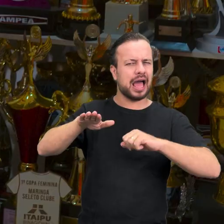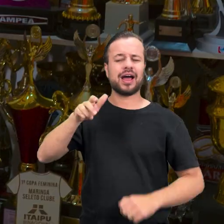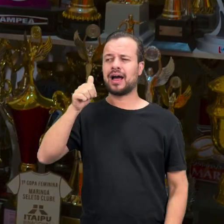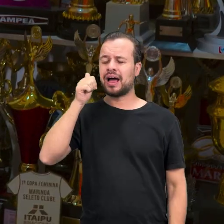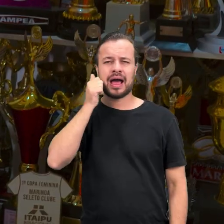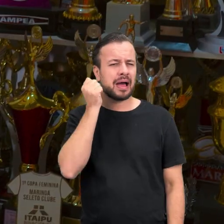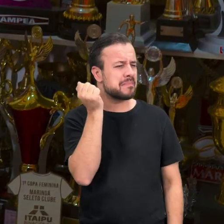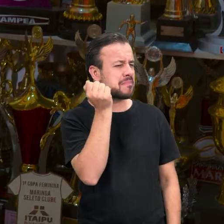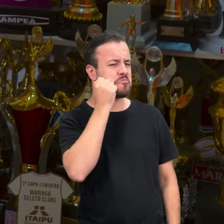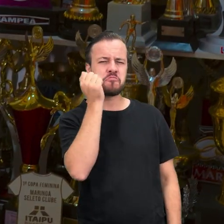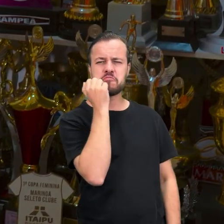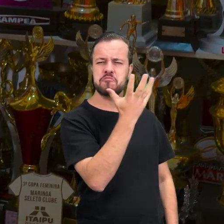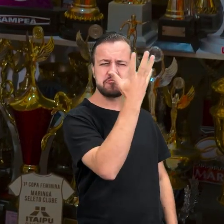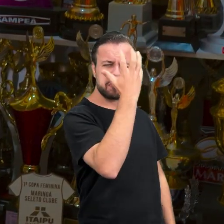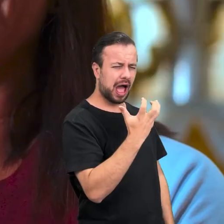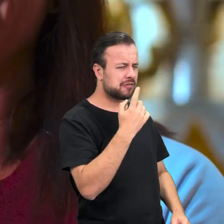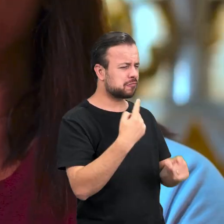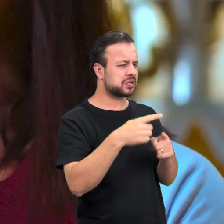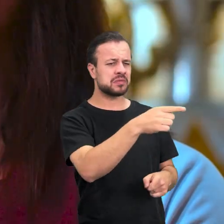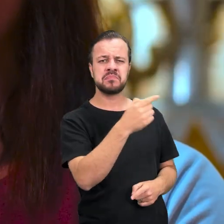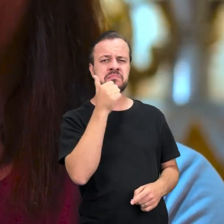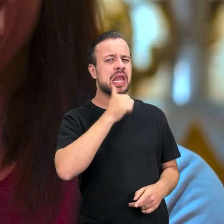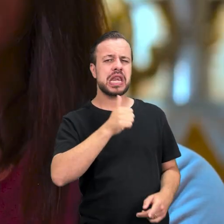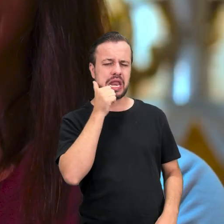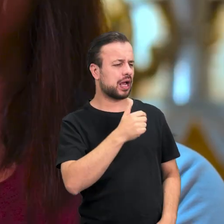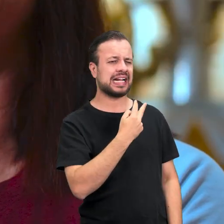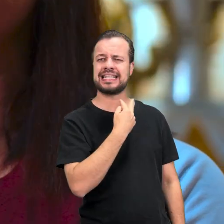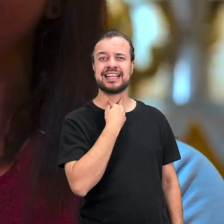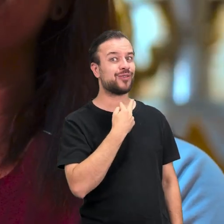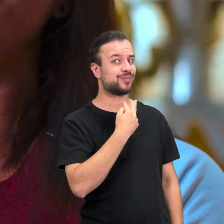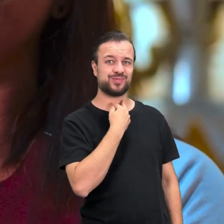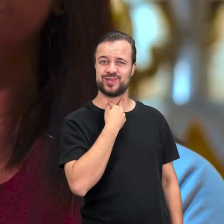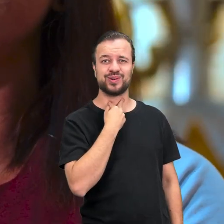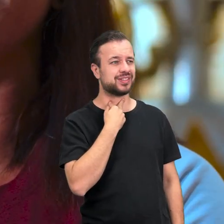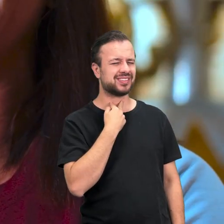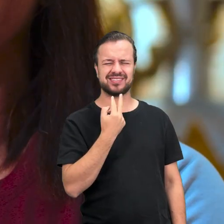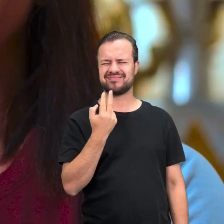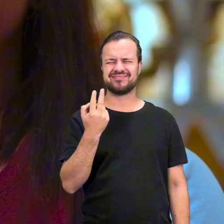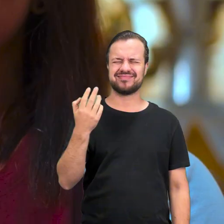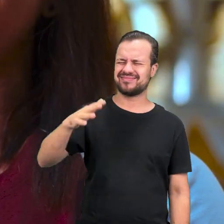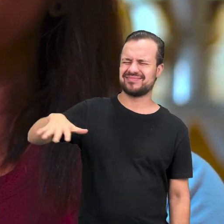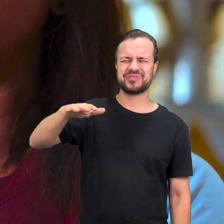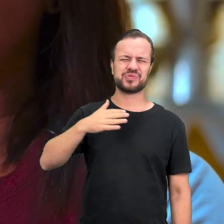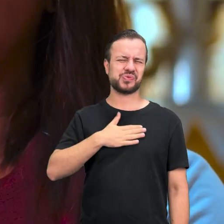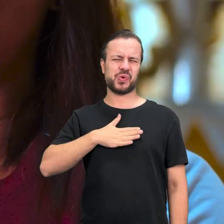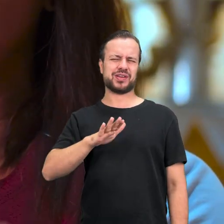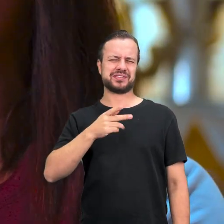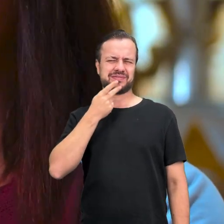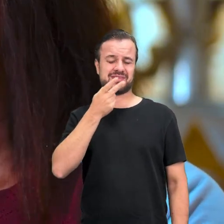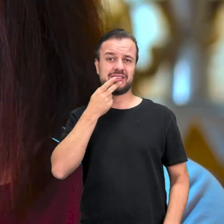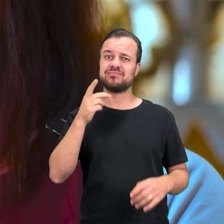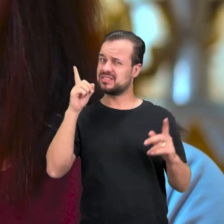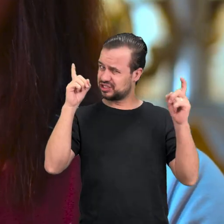mãe furiosa, porque aquilo não era coisa de menina, sempre foi um tabu isso, né? E a gente sabe que foi uma dificuldade